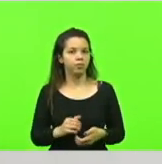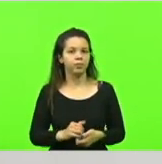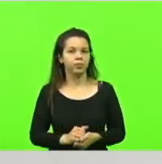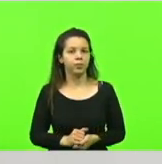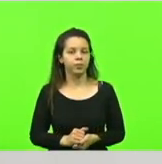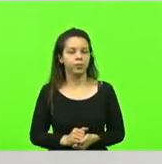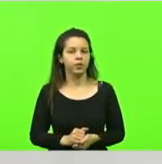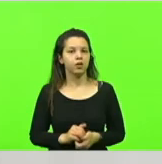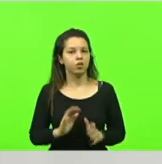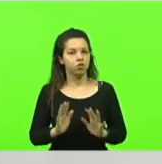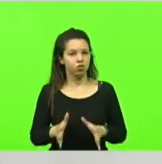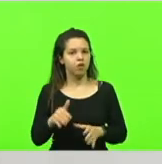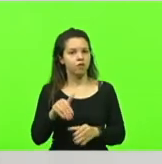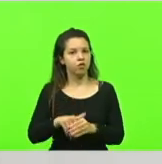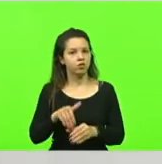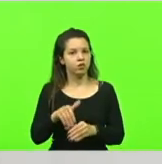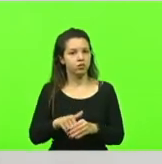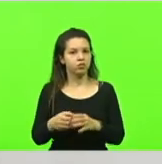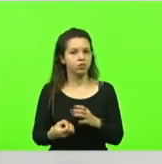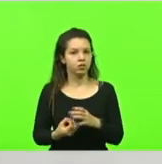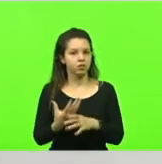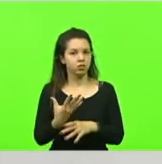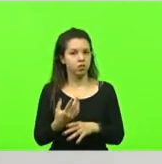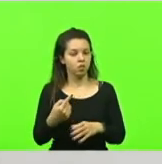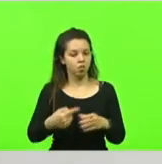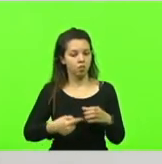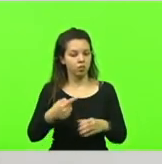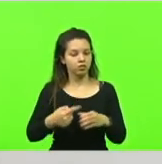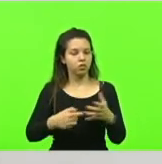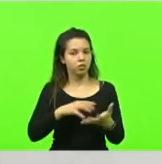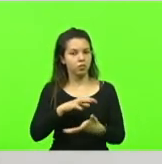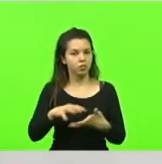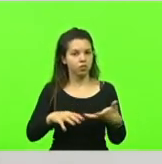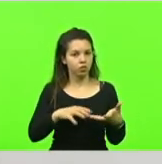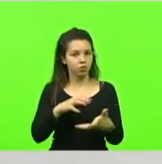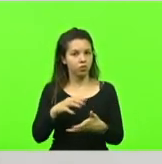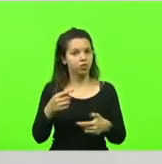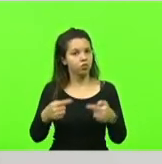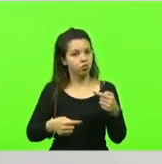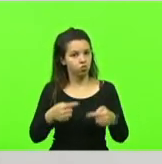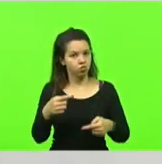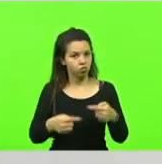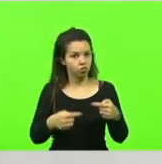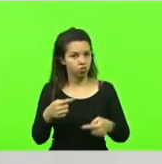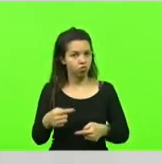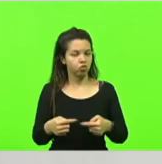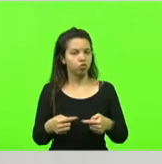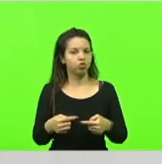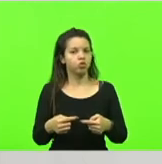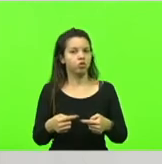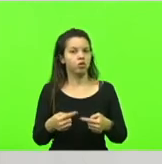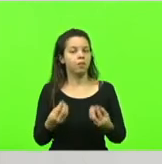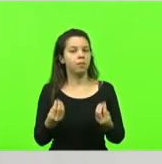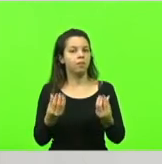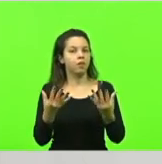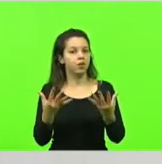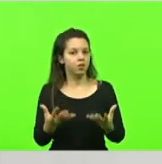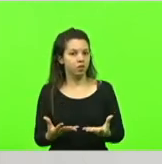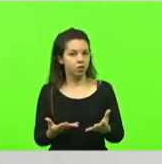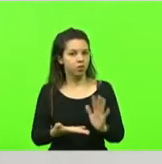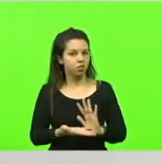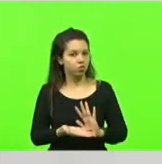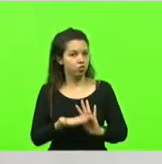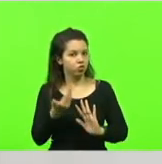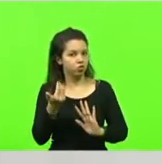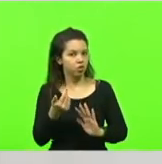colocado em votação para a criação de uma comissão mista para justamente tratar desses lados, justamente para tirar, né,